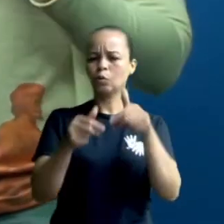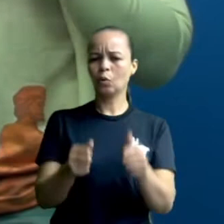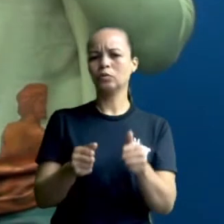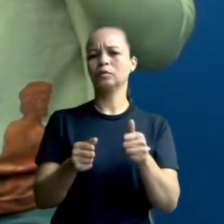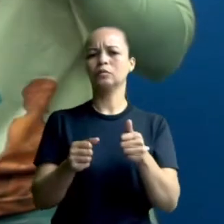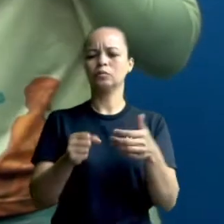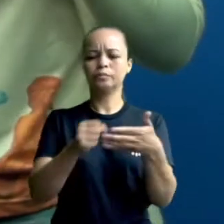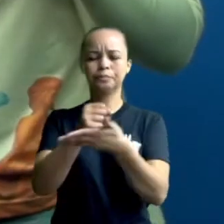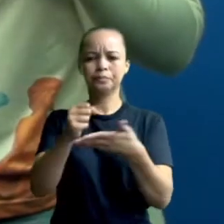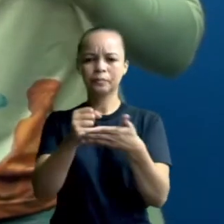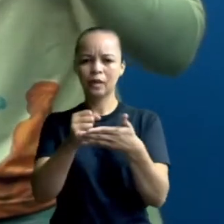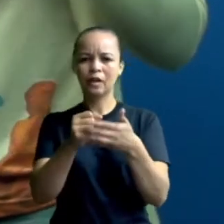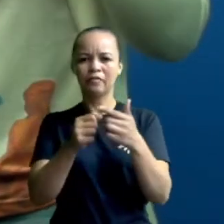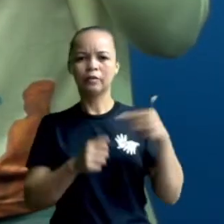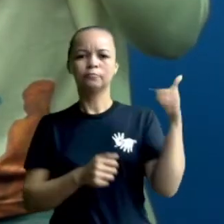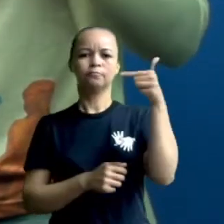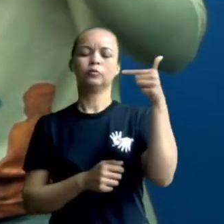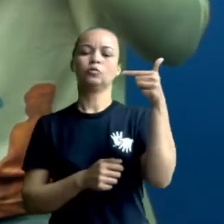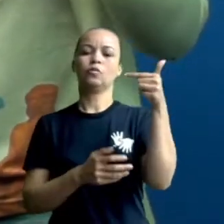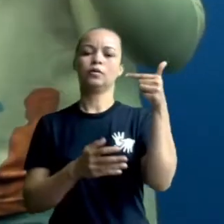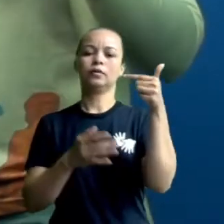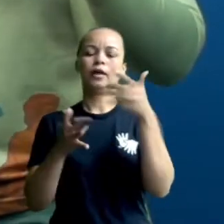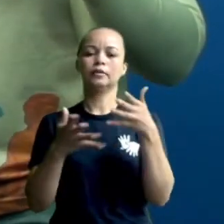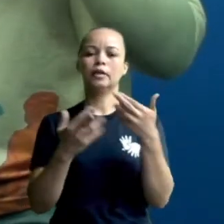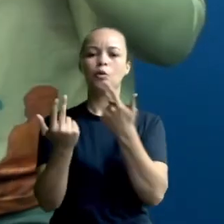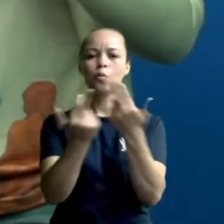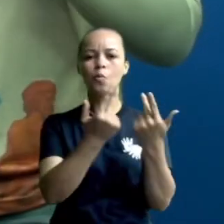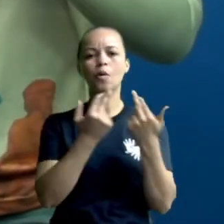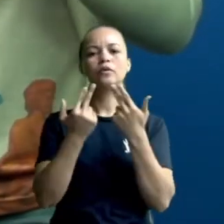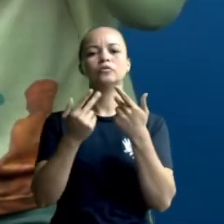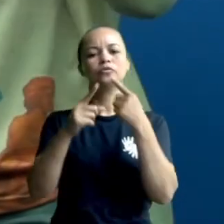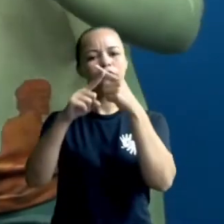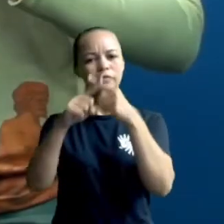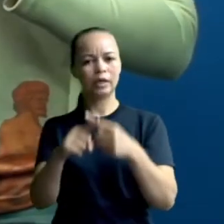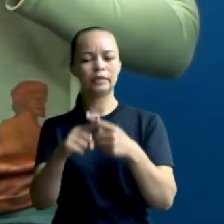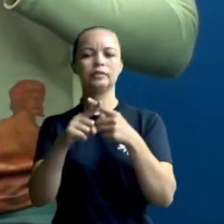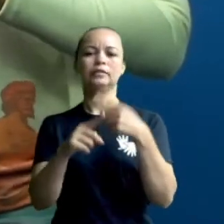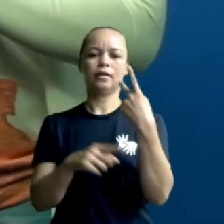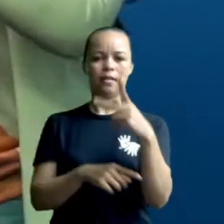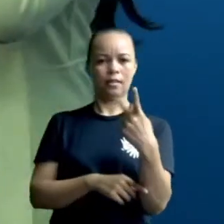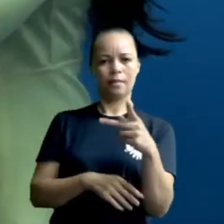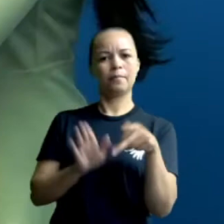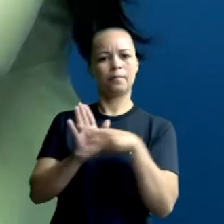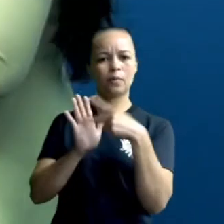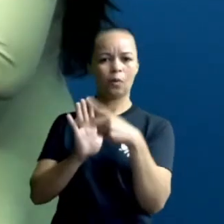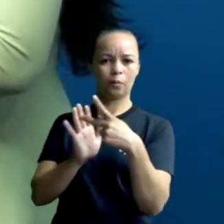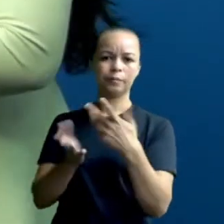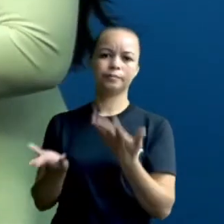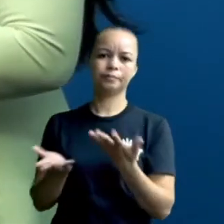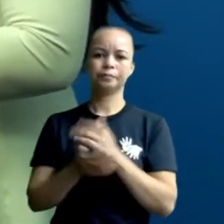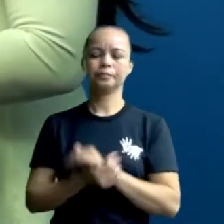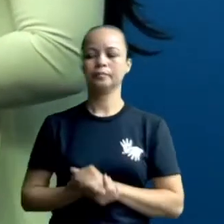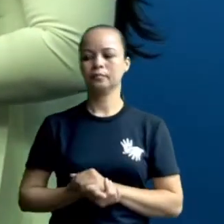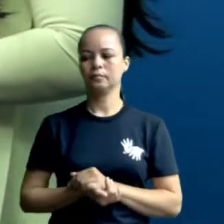toda base elevada ao quadrado é igual a ela vezes ela mesma. Olha